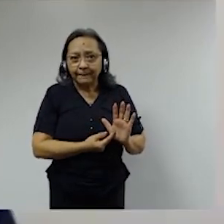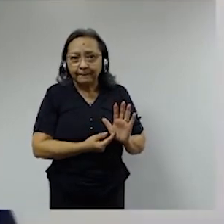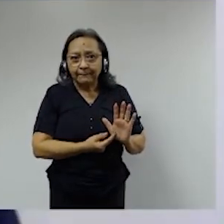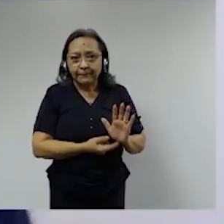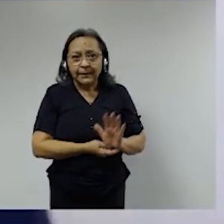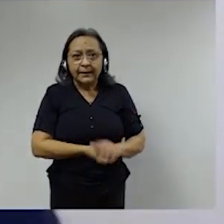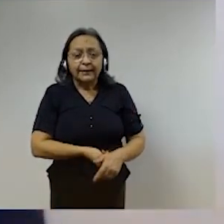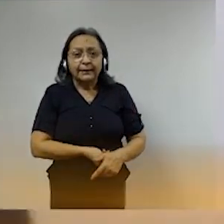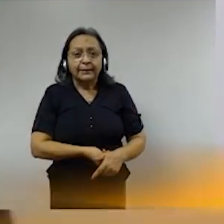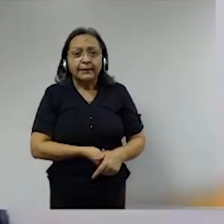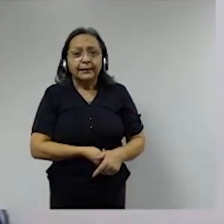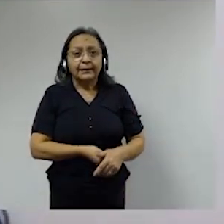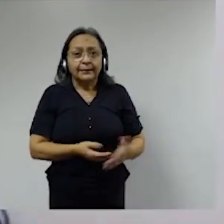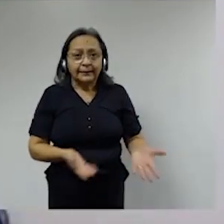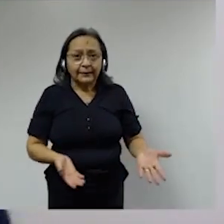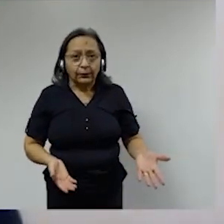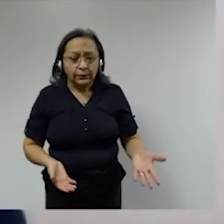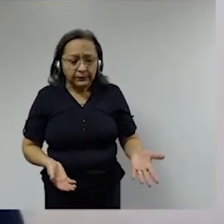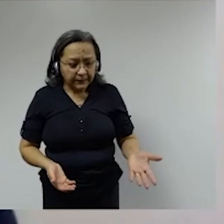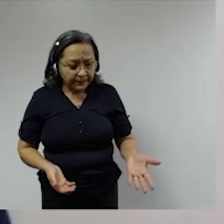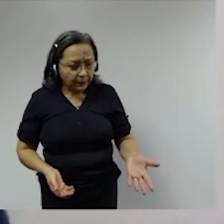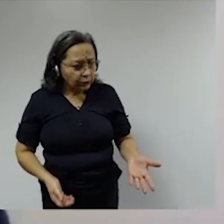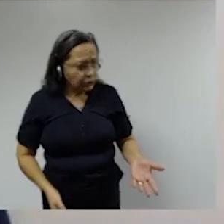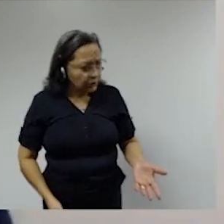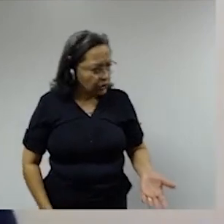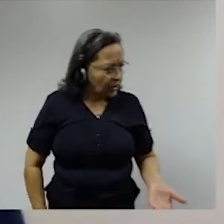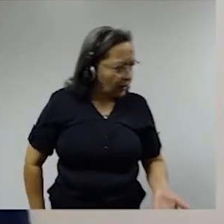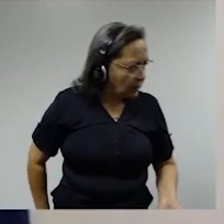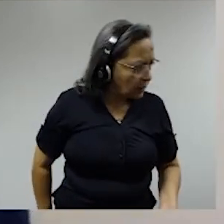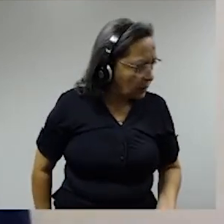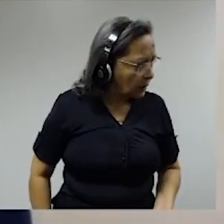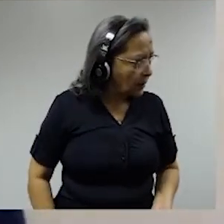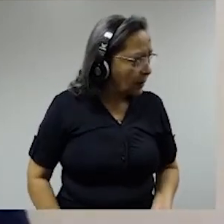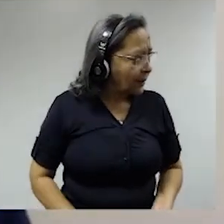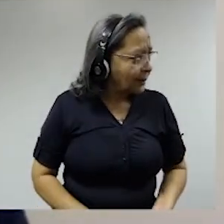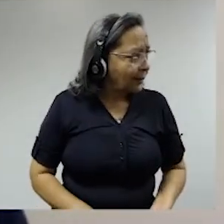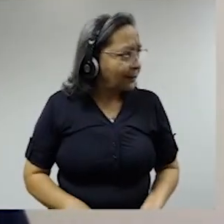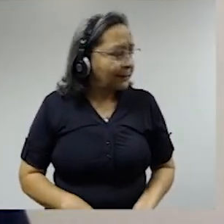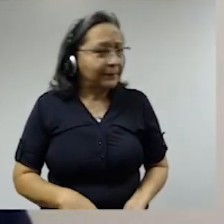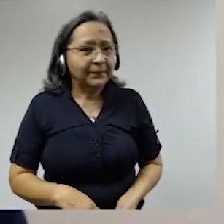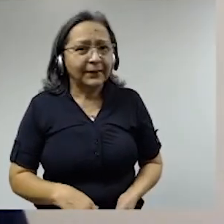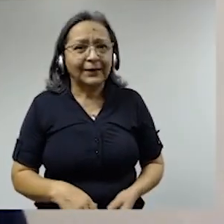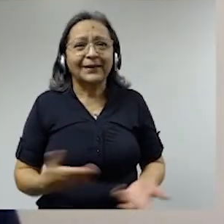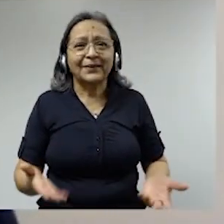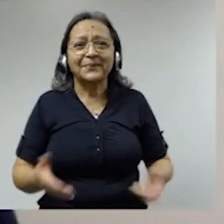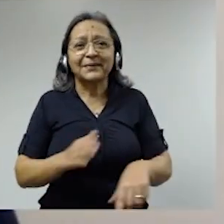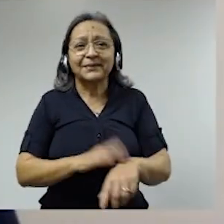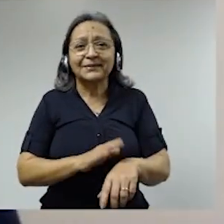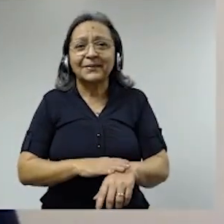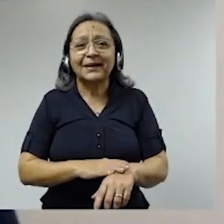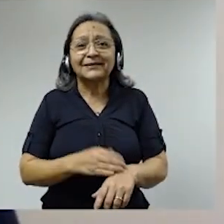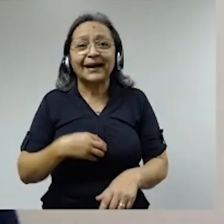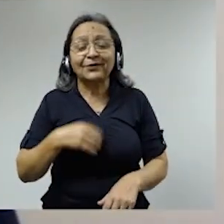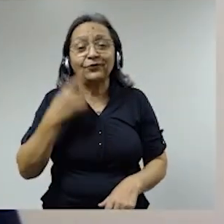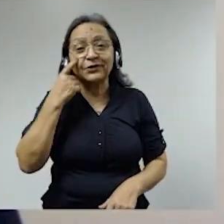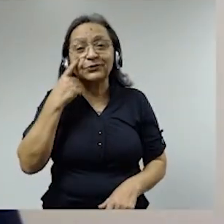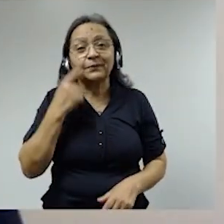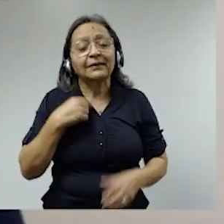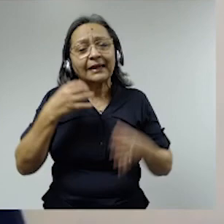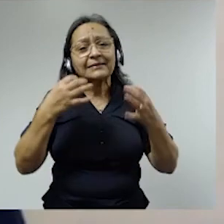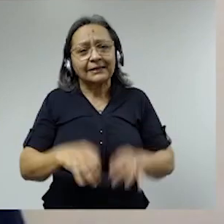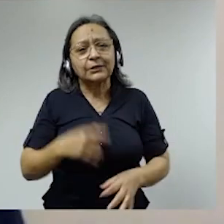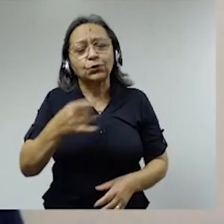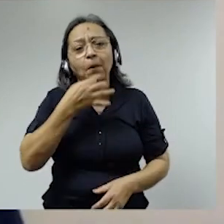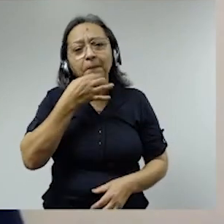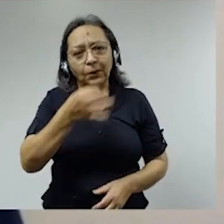Bom, excelente, ministro. Obrigado pelo questionamento. De fato, a premissa que o senhor parte é absolutamente correta. E nós temos que